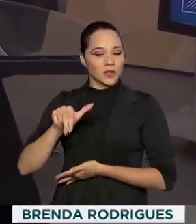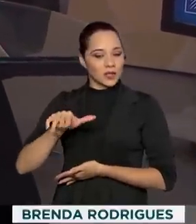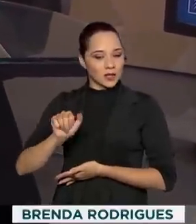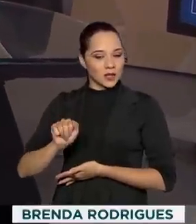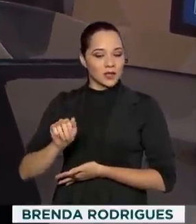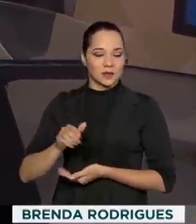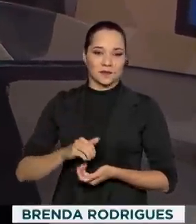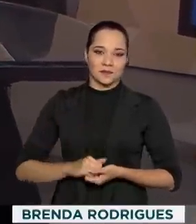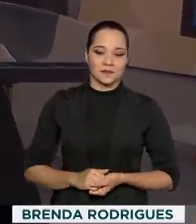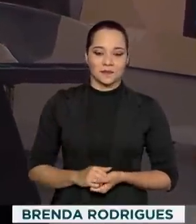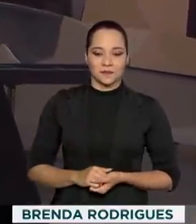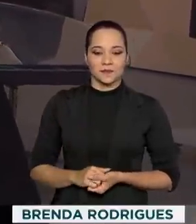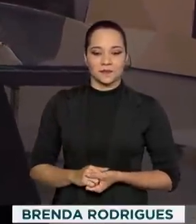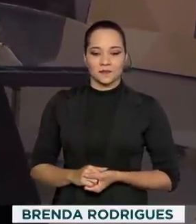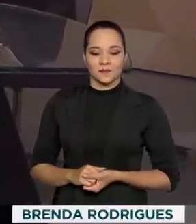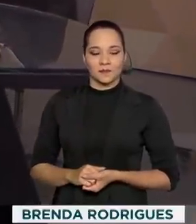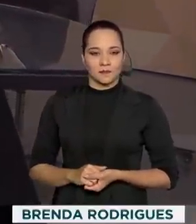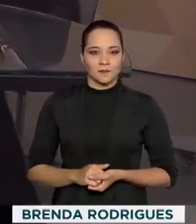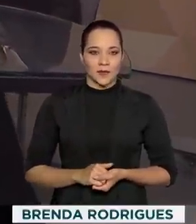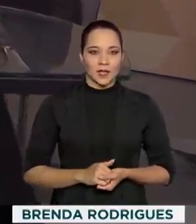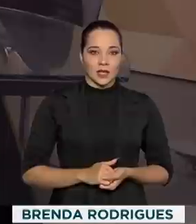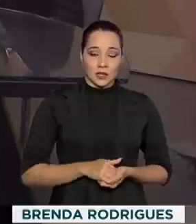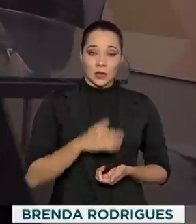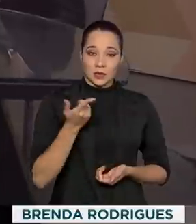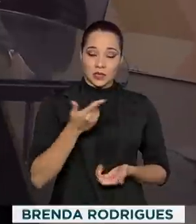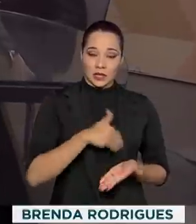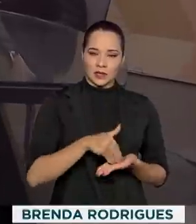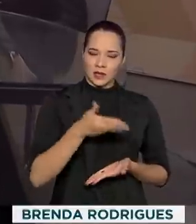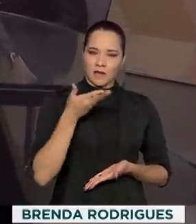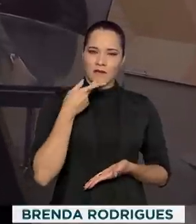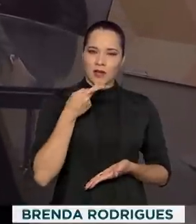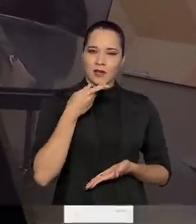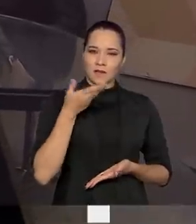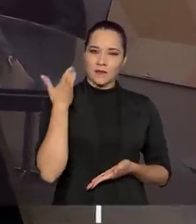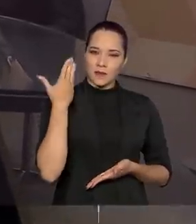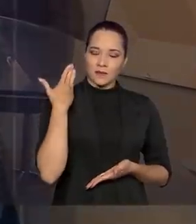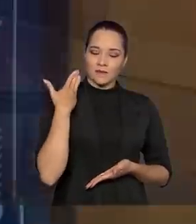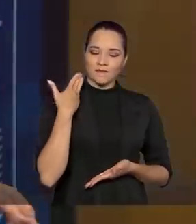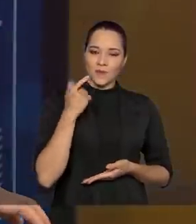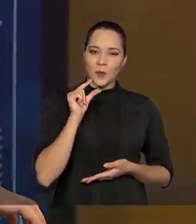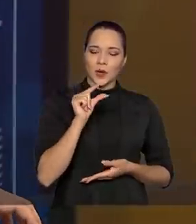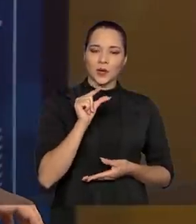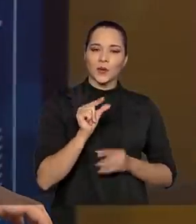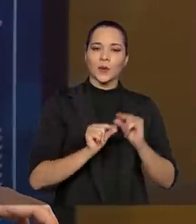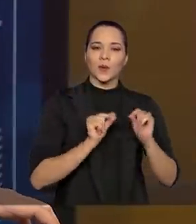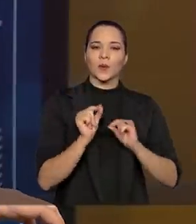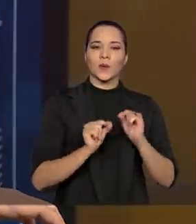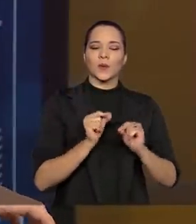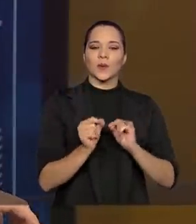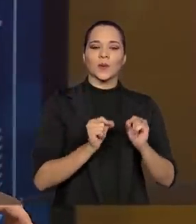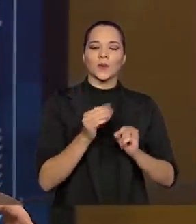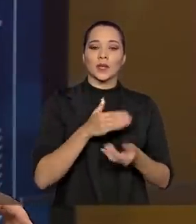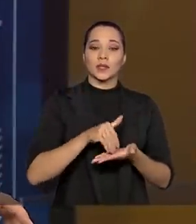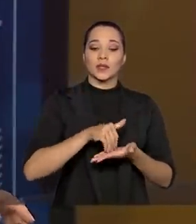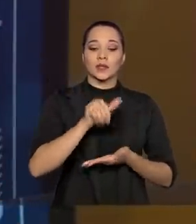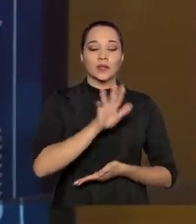Domingues. Secretária, a gente estava falando um pouquinho no primeiro bloco dessa questão de como que a Secretaria Nacional do Consumidor